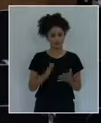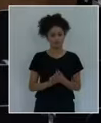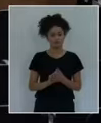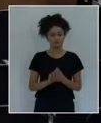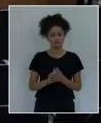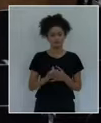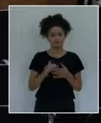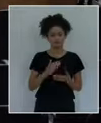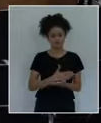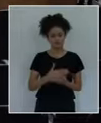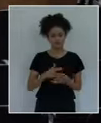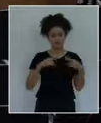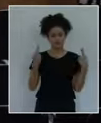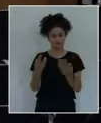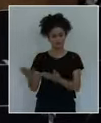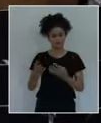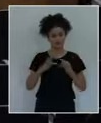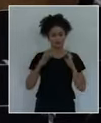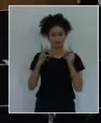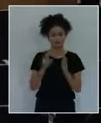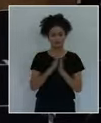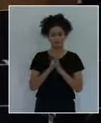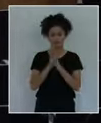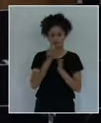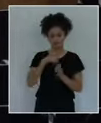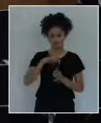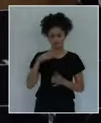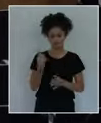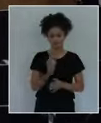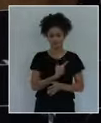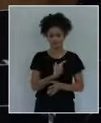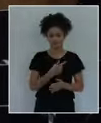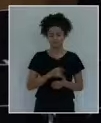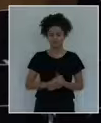declaro aberta a sessão e convido a todos para a oração do Pai Nosso.